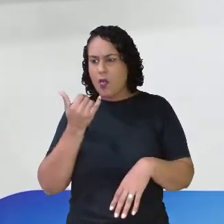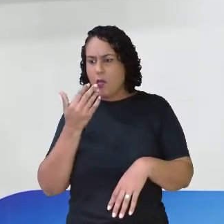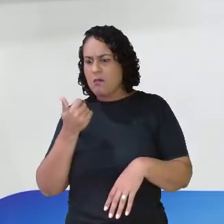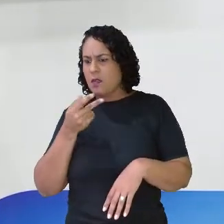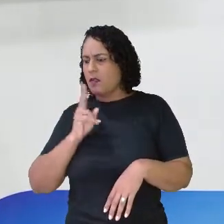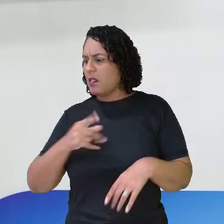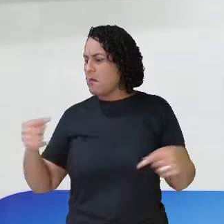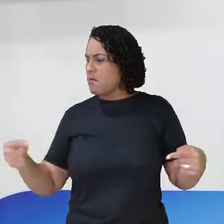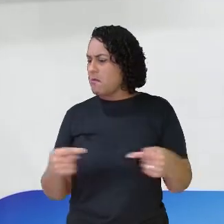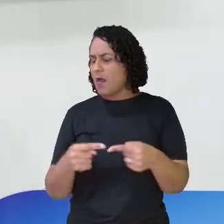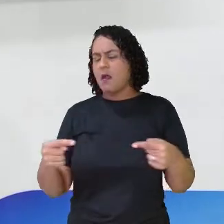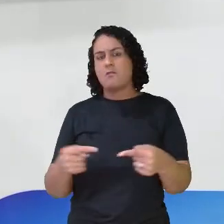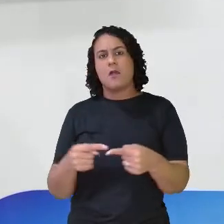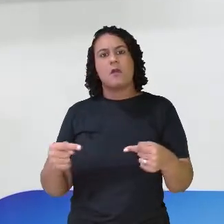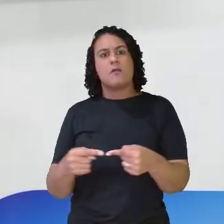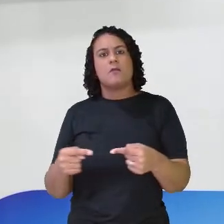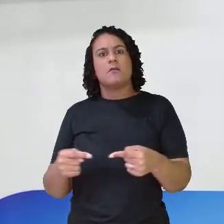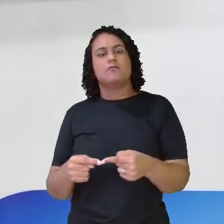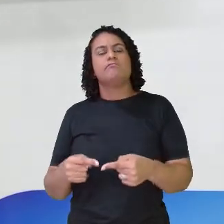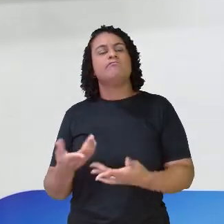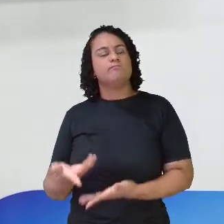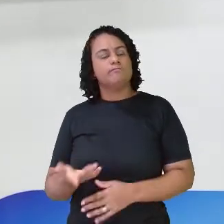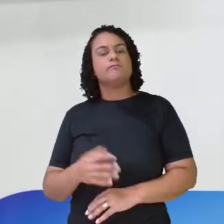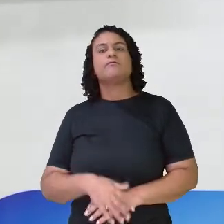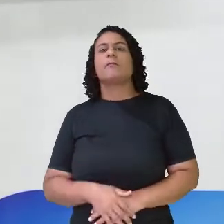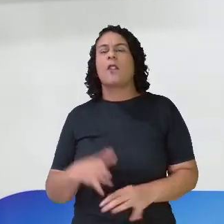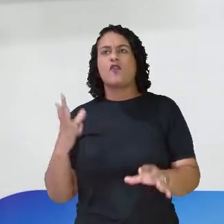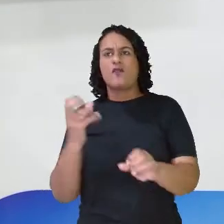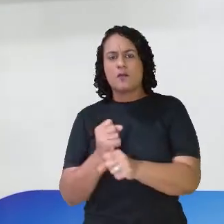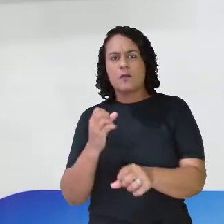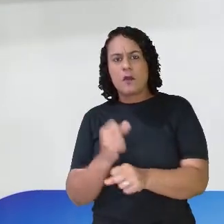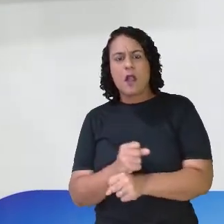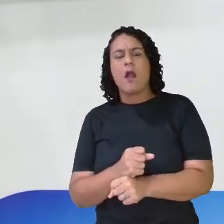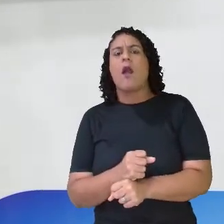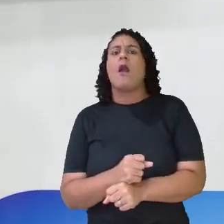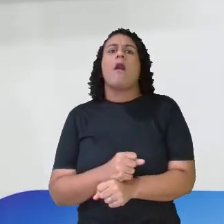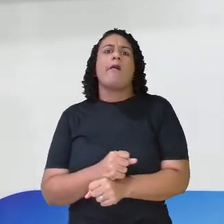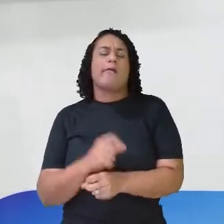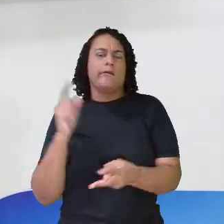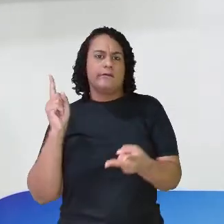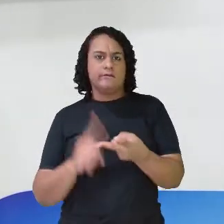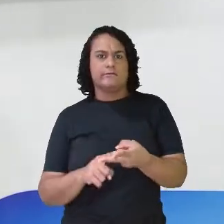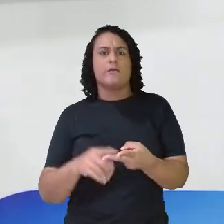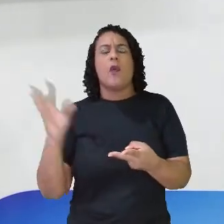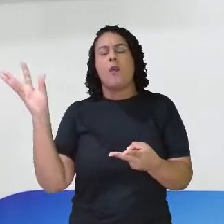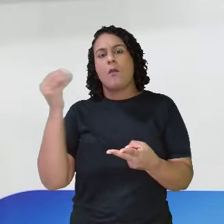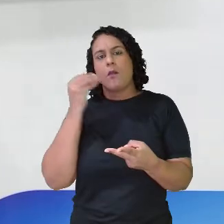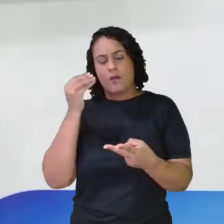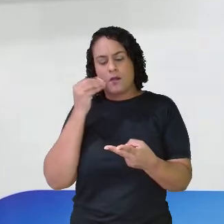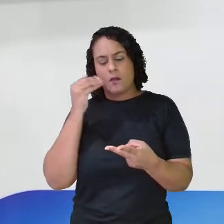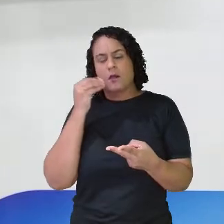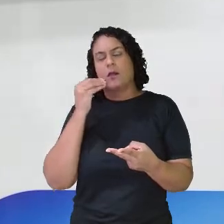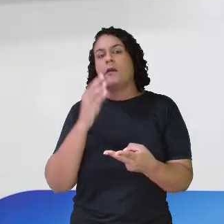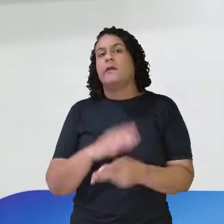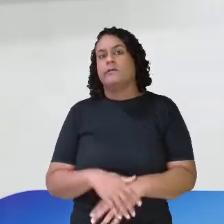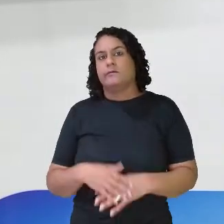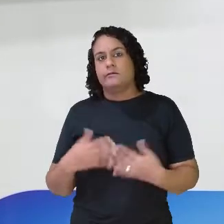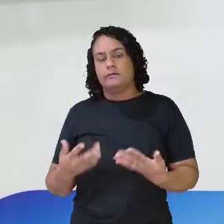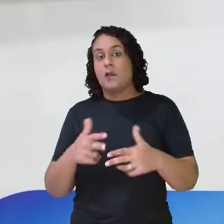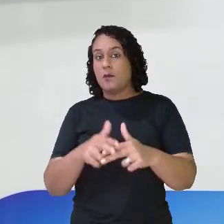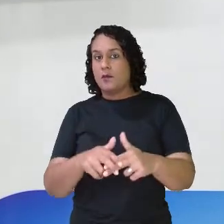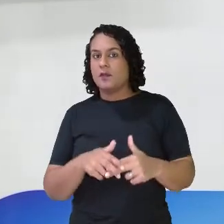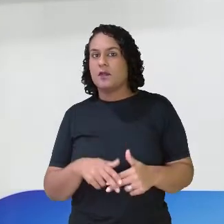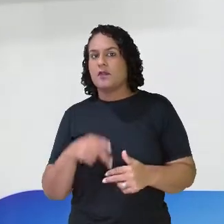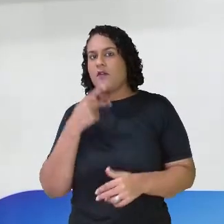trabalhar grandezas e medidas. Eu consigo trabalhar as operações. Eu consigo trabalhar a probabilidade. Por isso que eu digo para vocês, comer